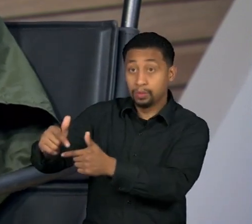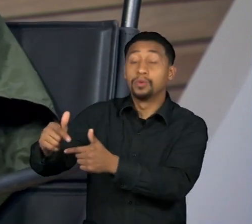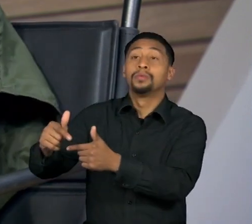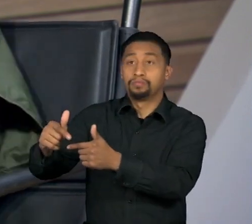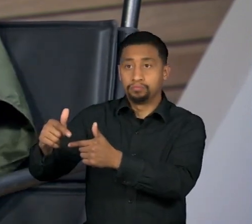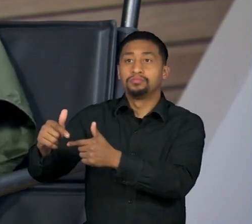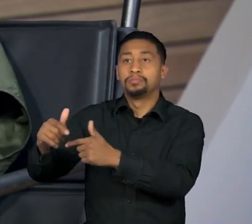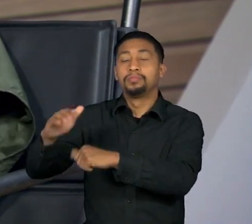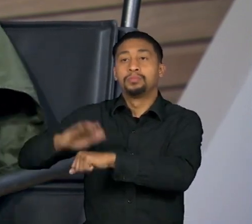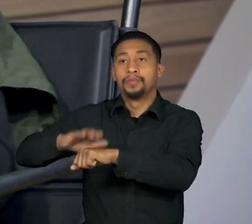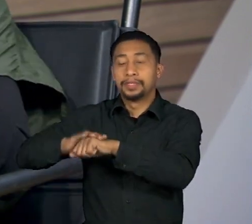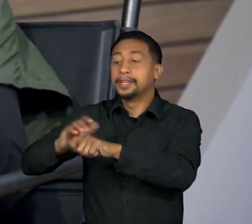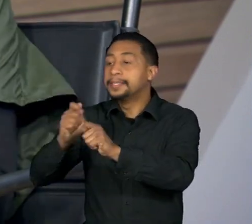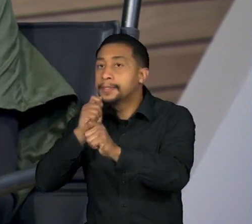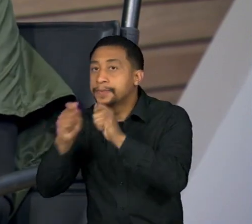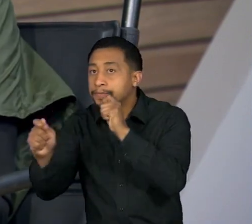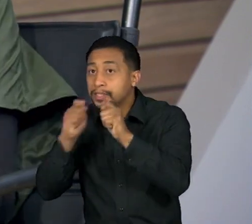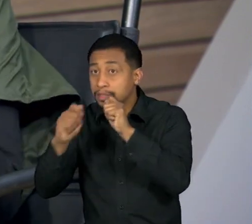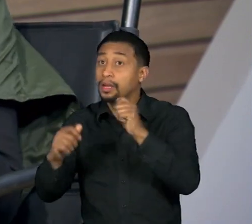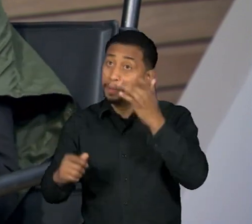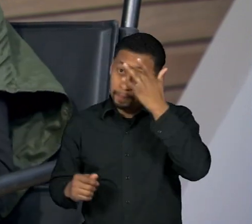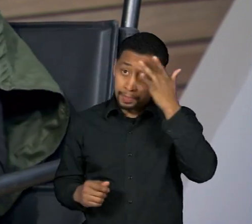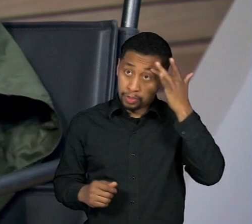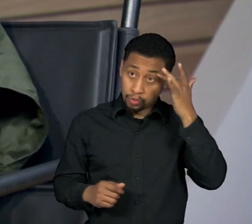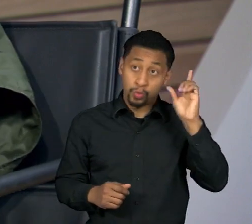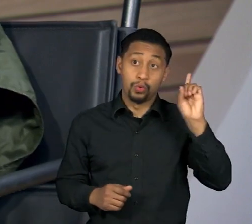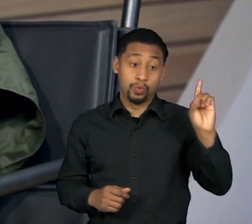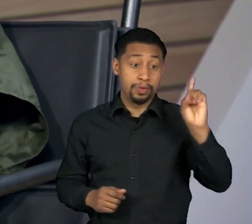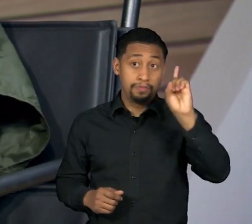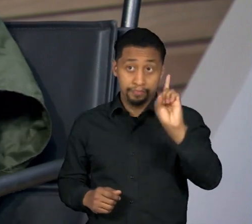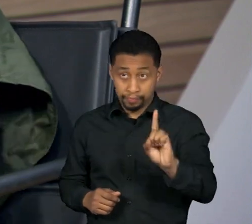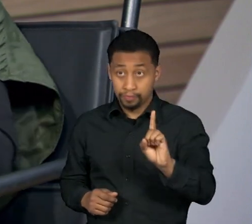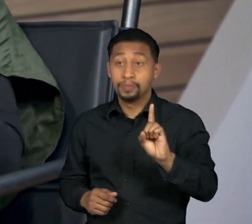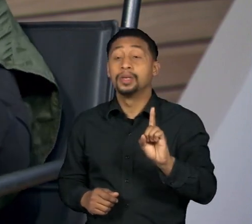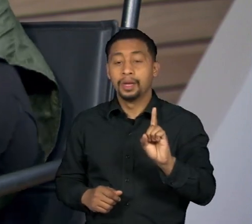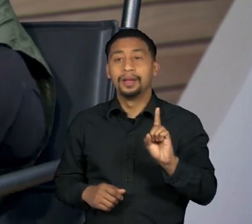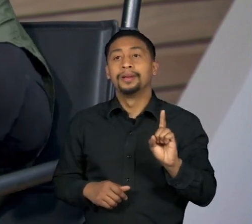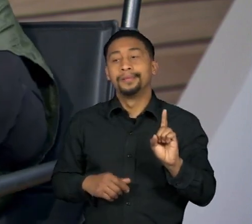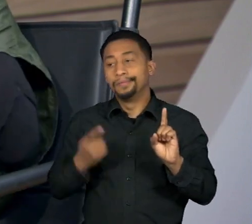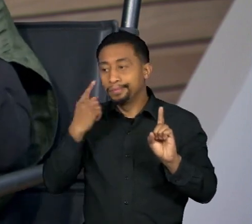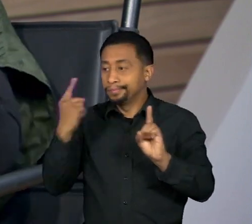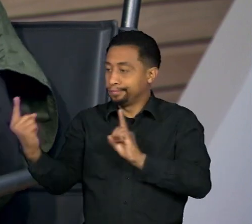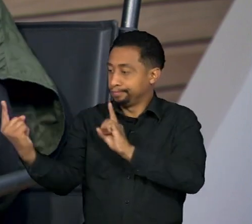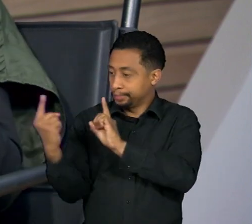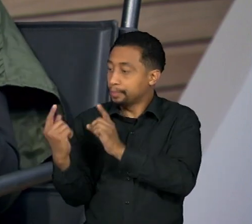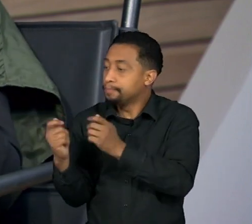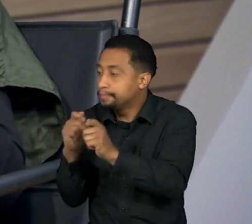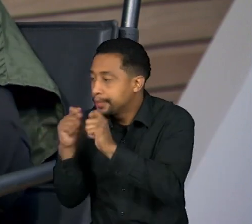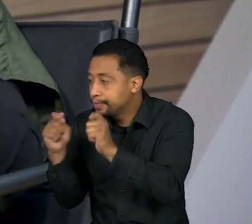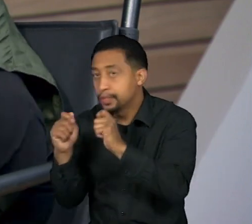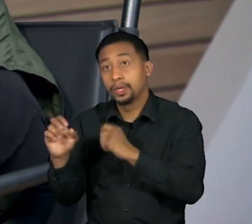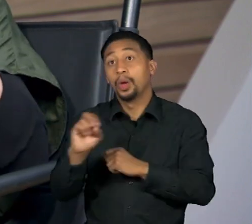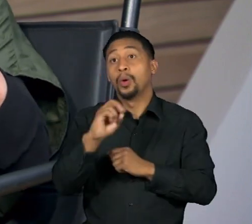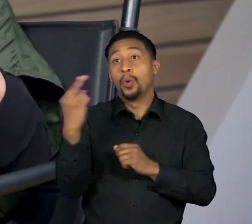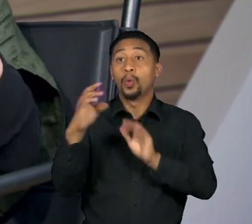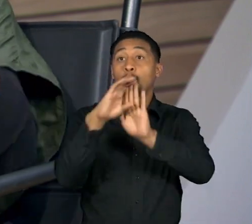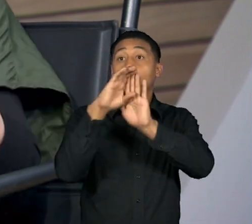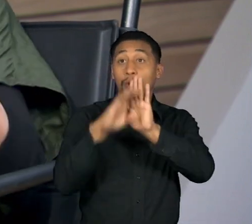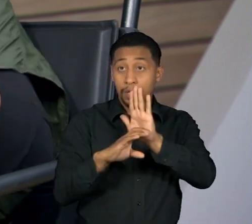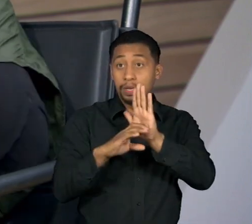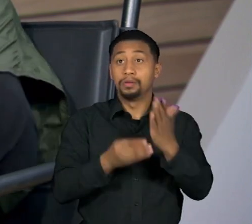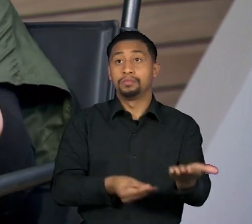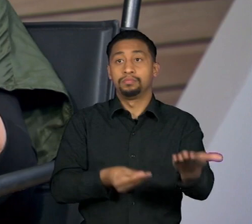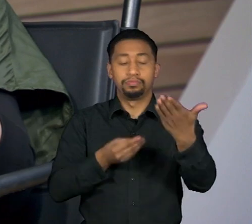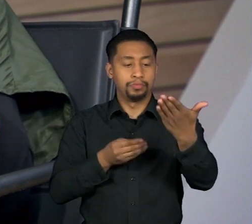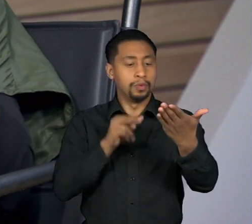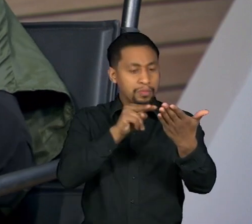pessoas, seres humanos, que faziam seleção de currículos, seres humanos que entrevistavam. Então, essa comparação é importante porque não há nada